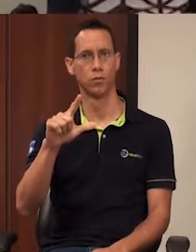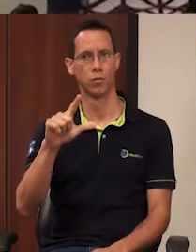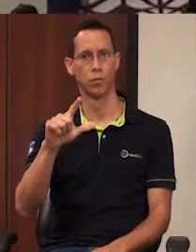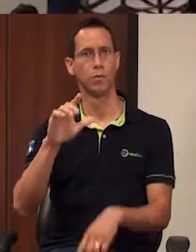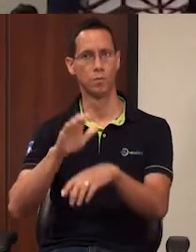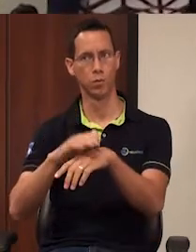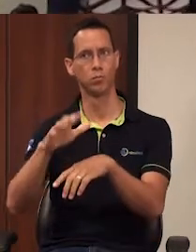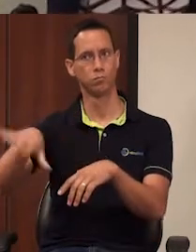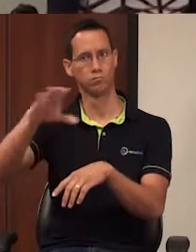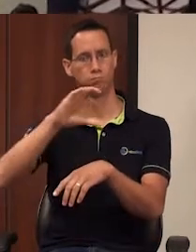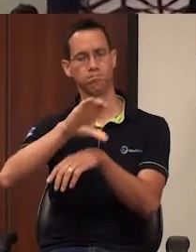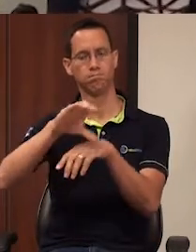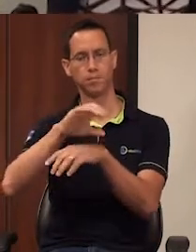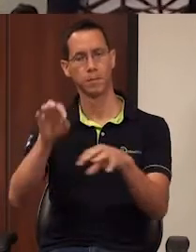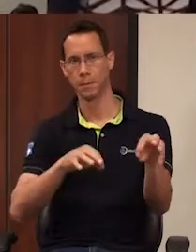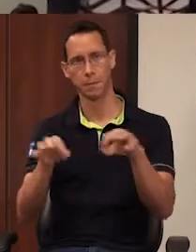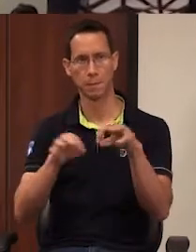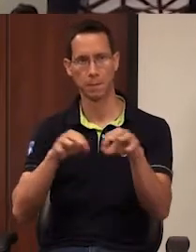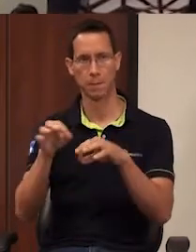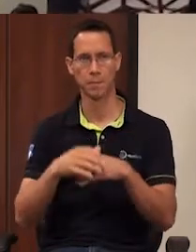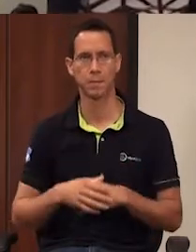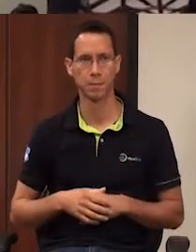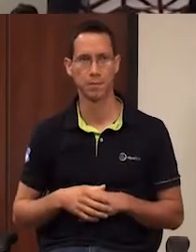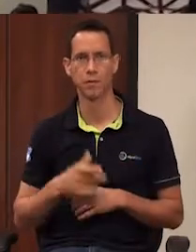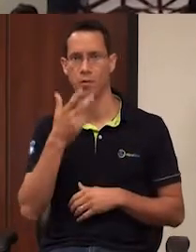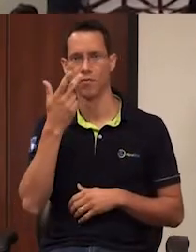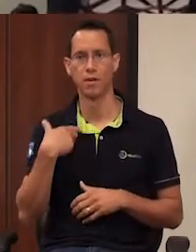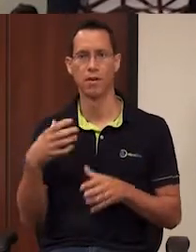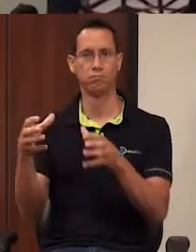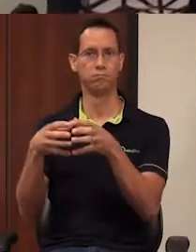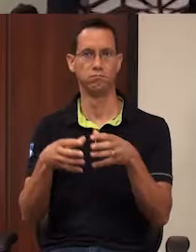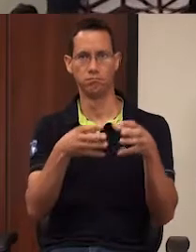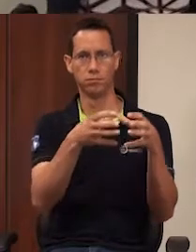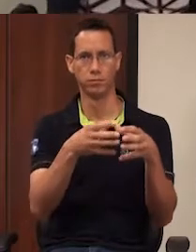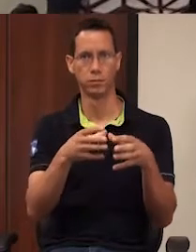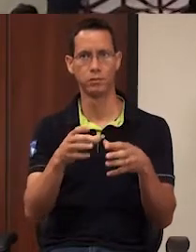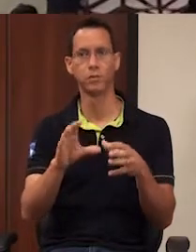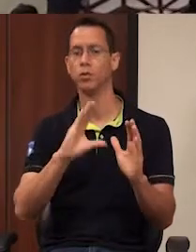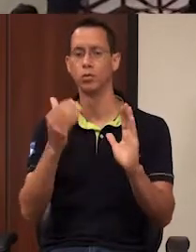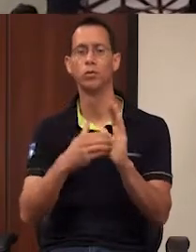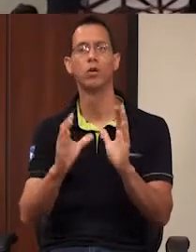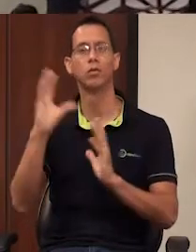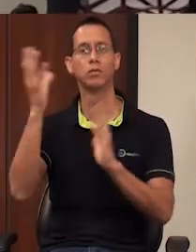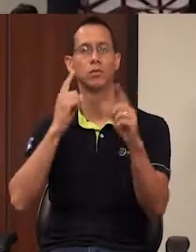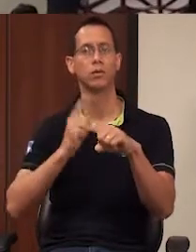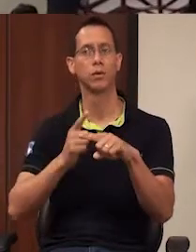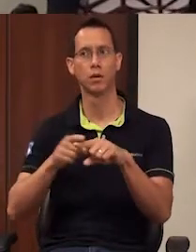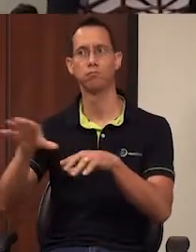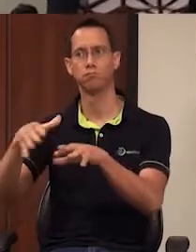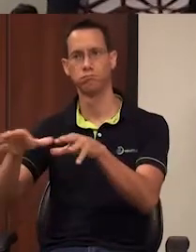trabalho da sociedade civil. Né? Eu sempre falo das organizações e ressalto aqui que tudo isso aconteceu porque as organizações se